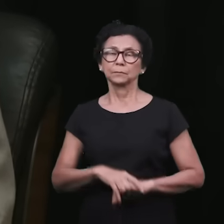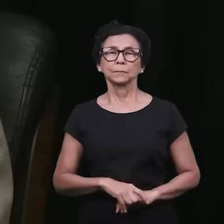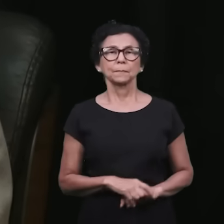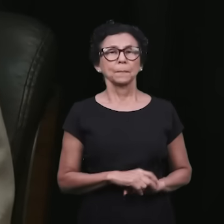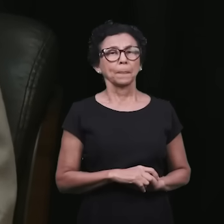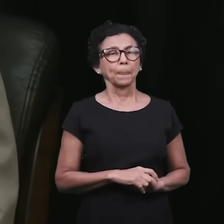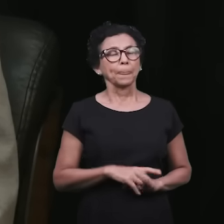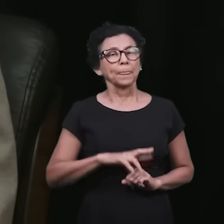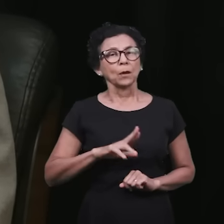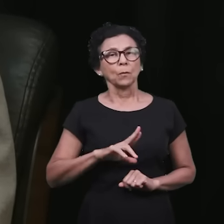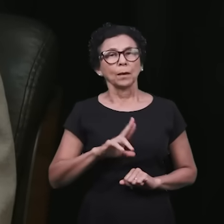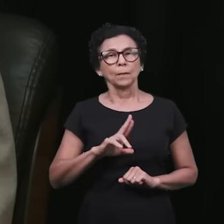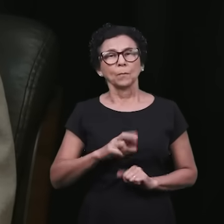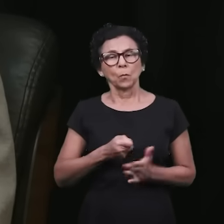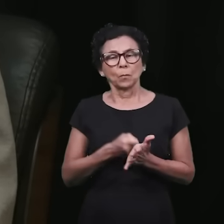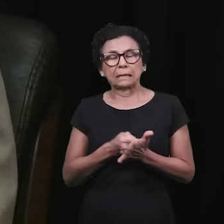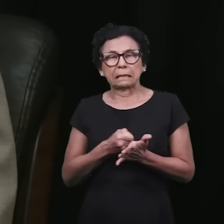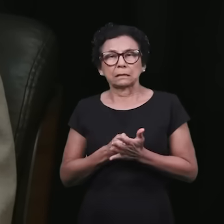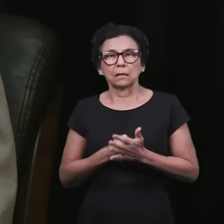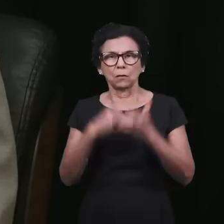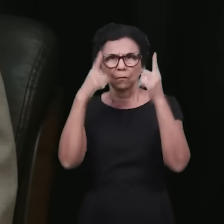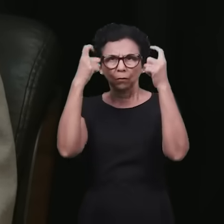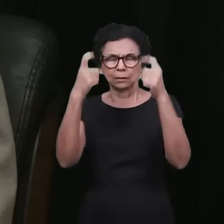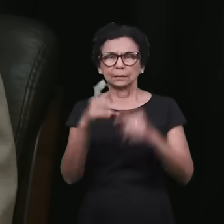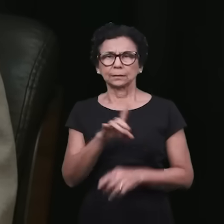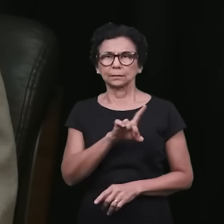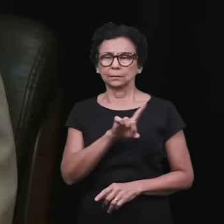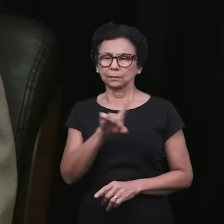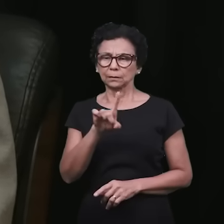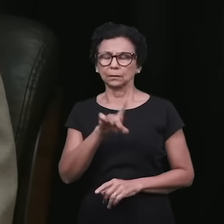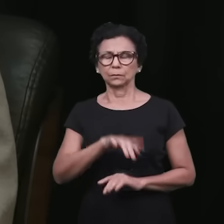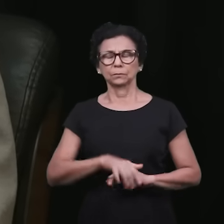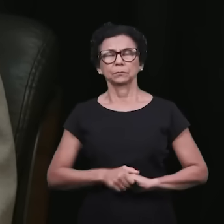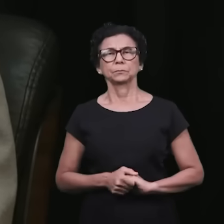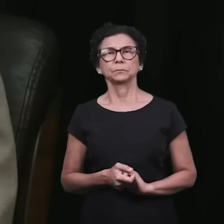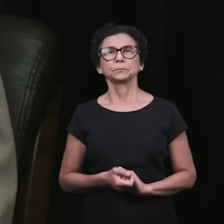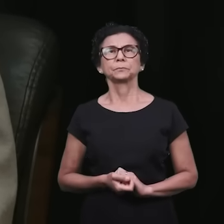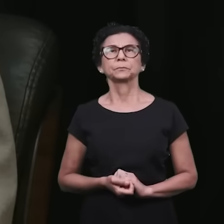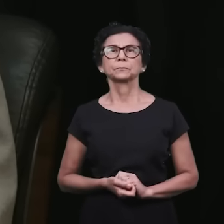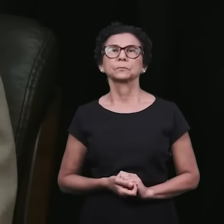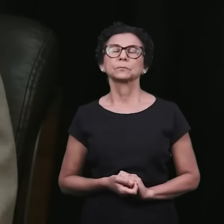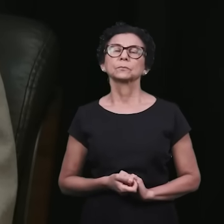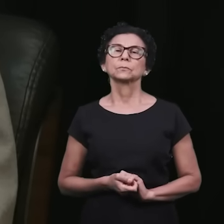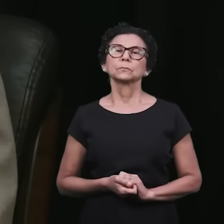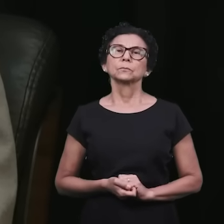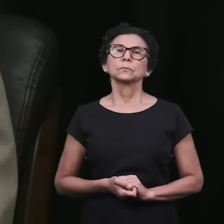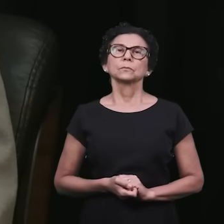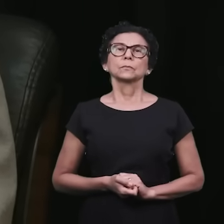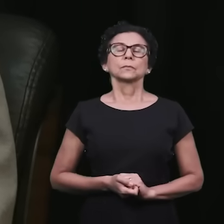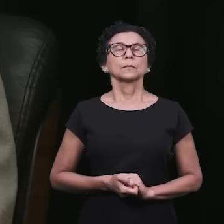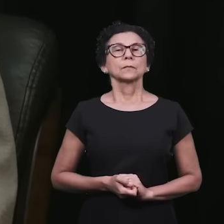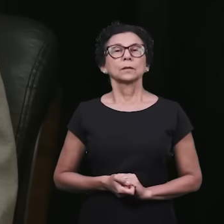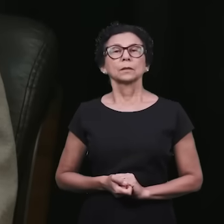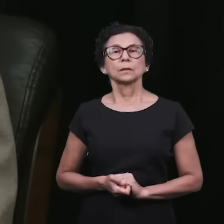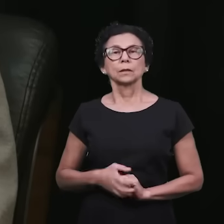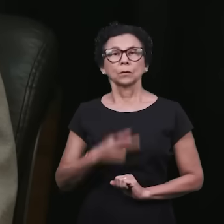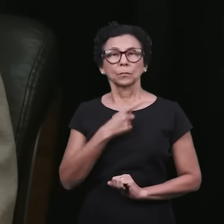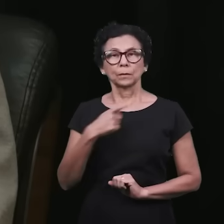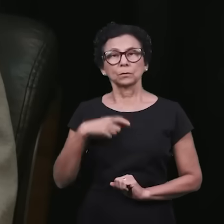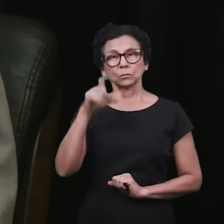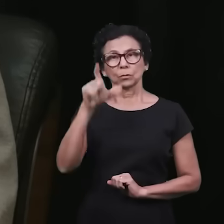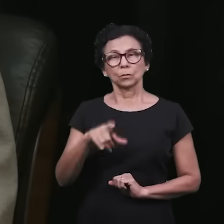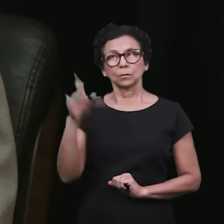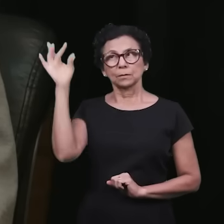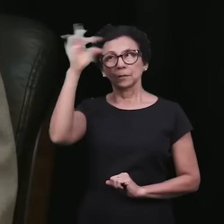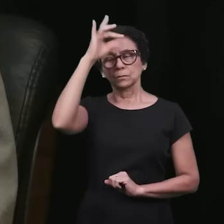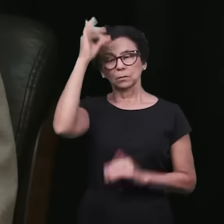meu espírito. Então, o pastor, ele vai governar a igreja pela direção do Espírito Santo. Não